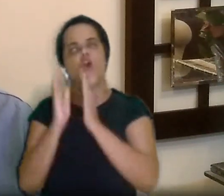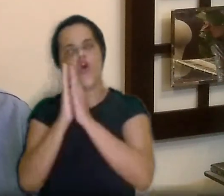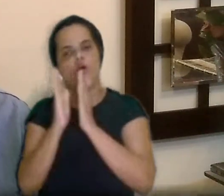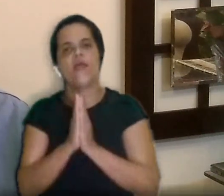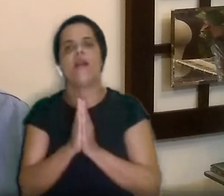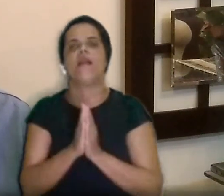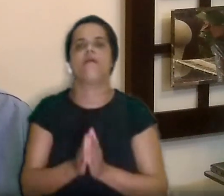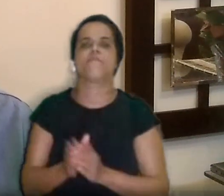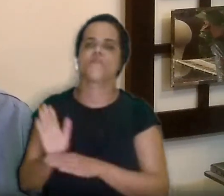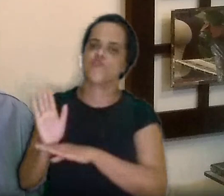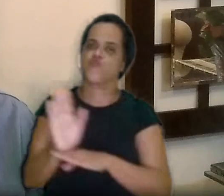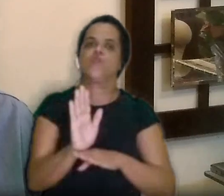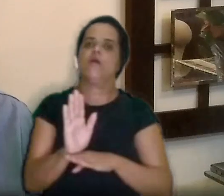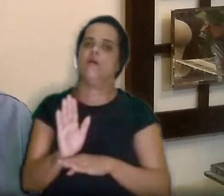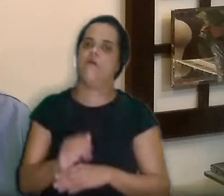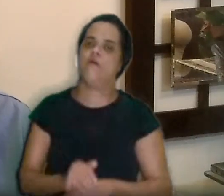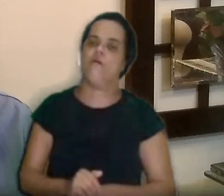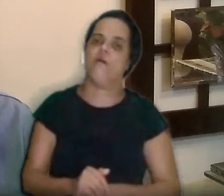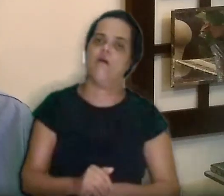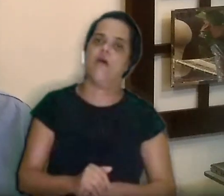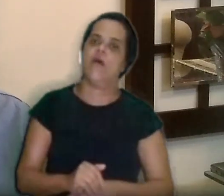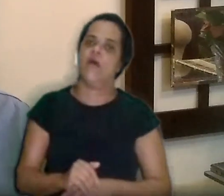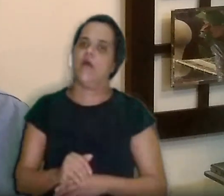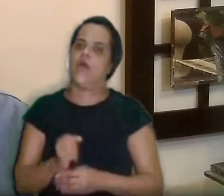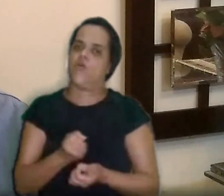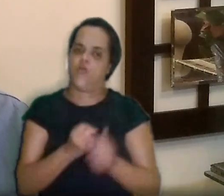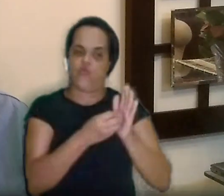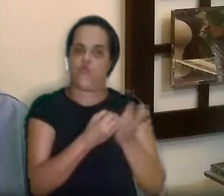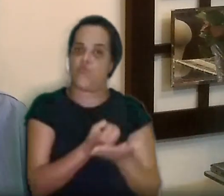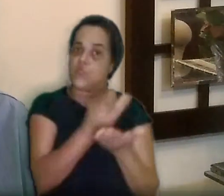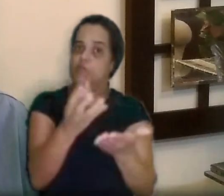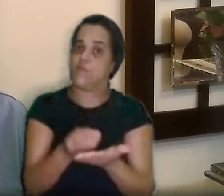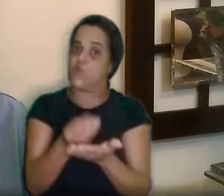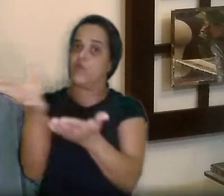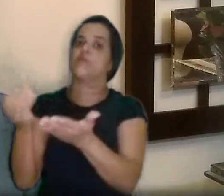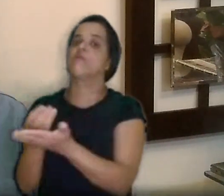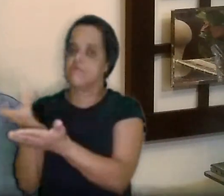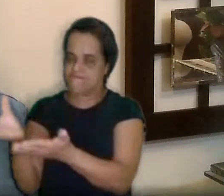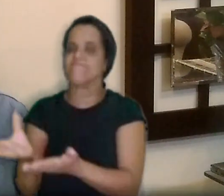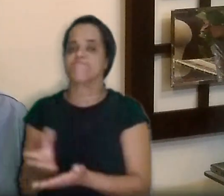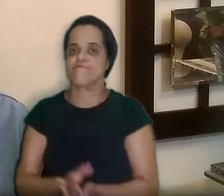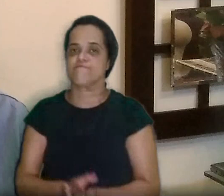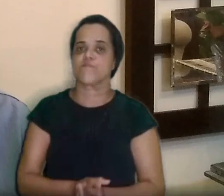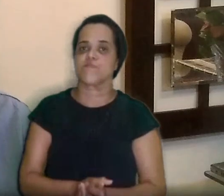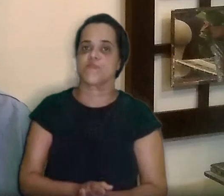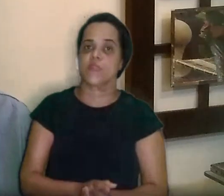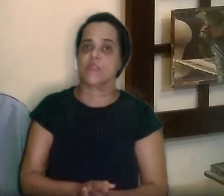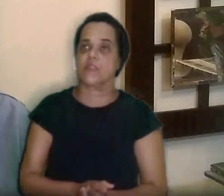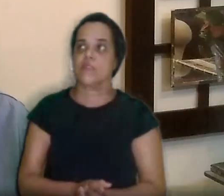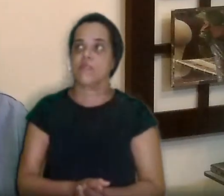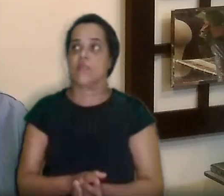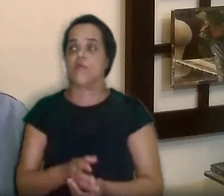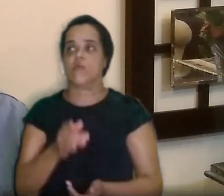importante, possamos orar, possamos dar a nossa contribuição, tanto por meio das nossas ofertas diretas para missões, como por meio